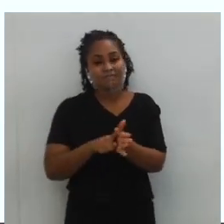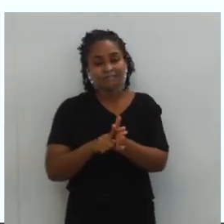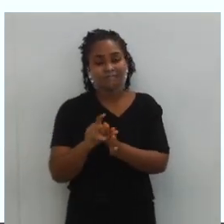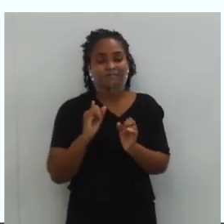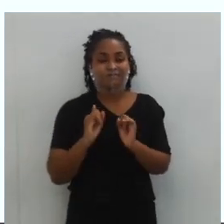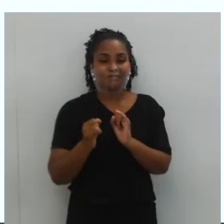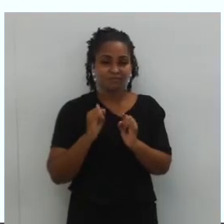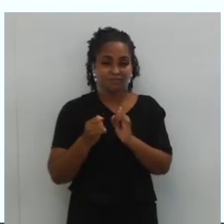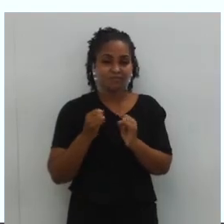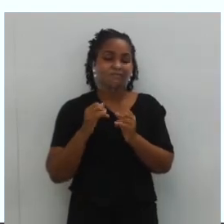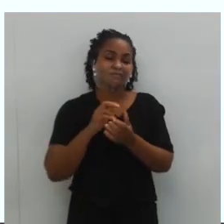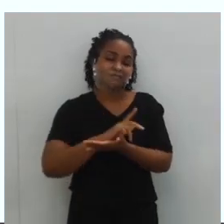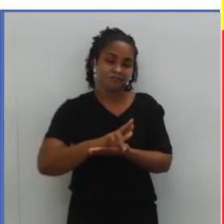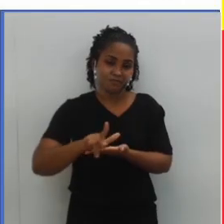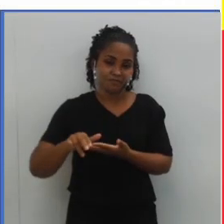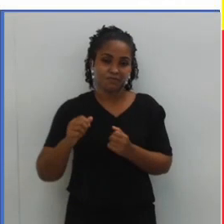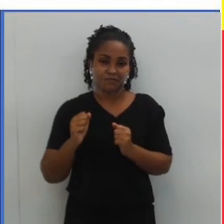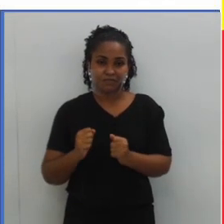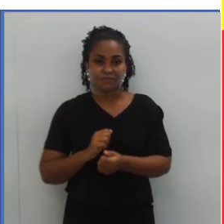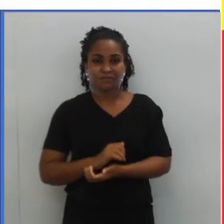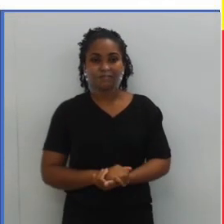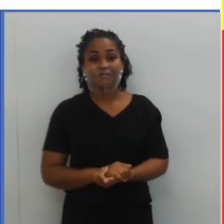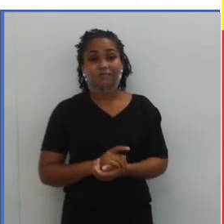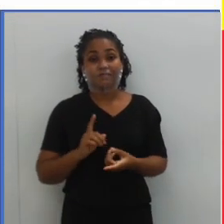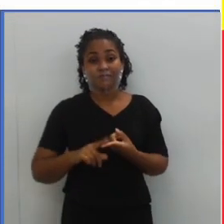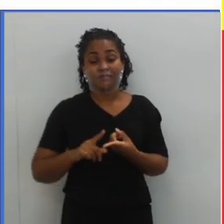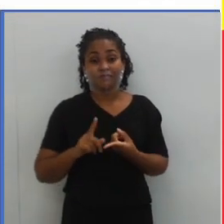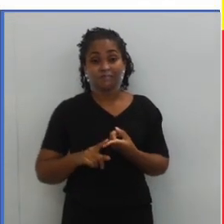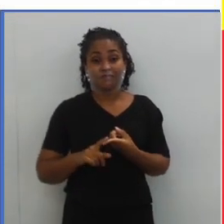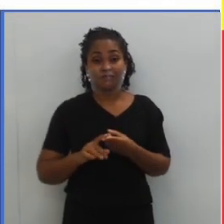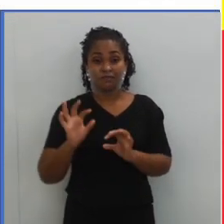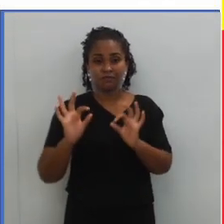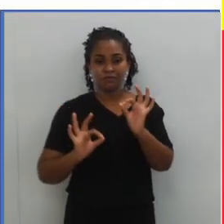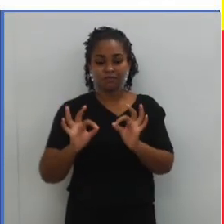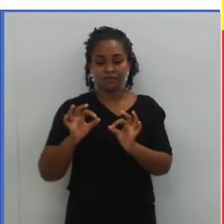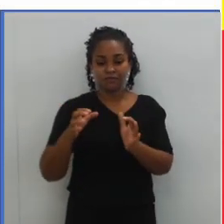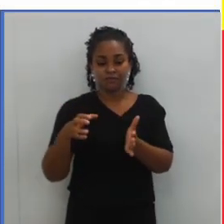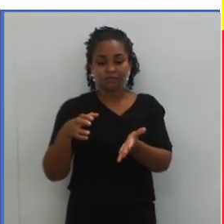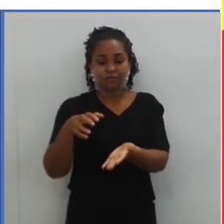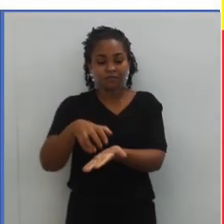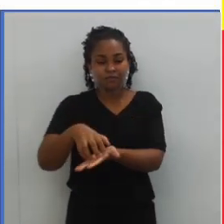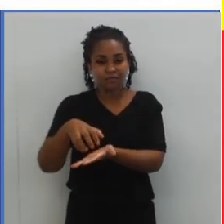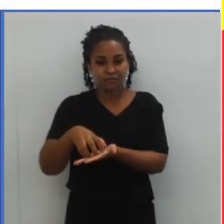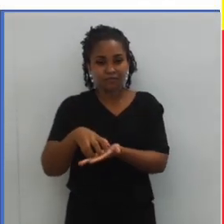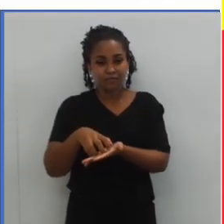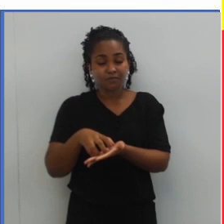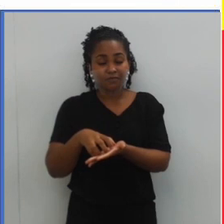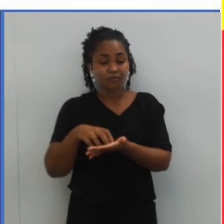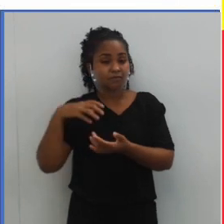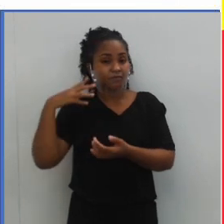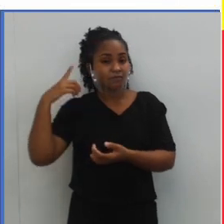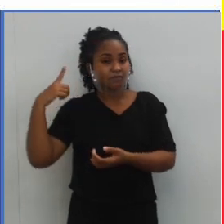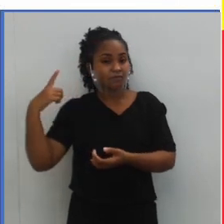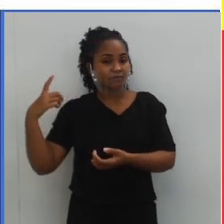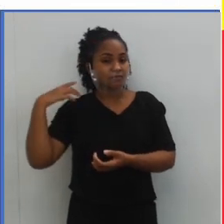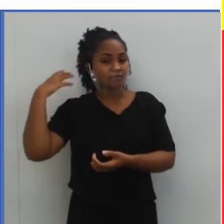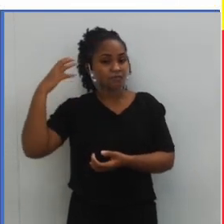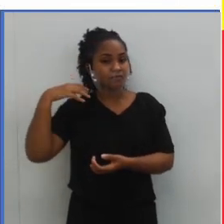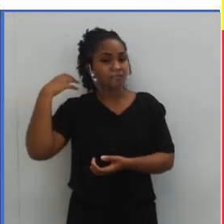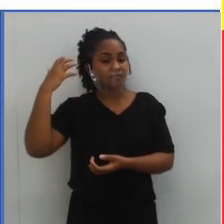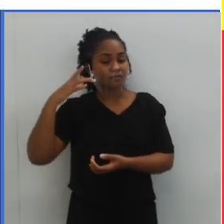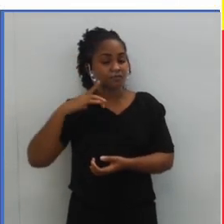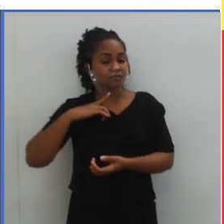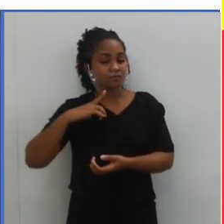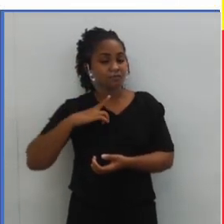vocês vão encontrar vários. Temos também o núcleo de som. É onde trabalham as pessoas